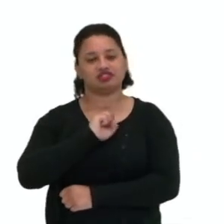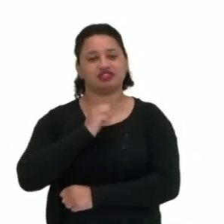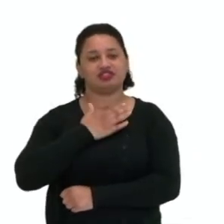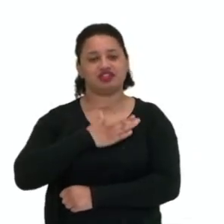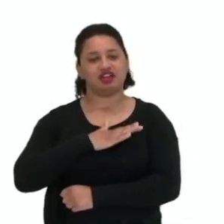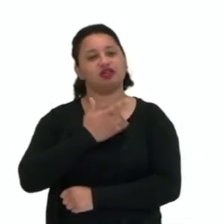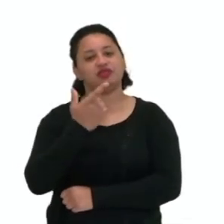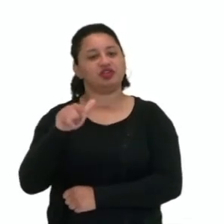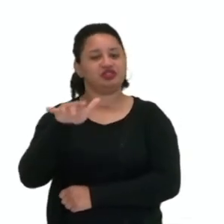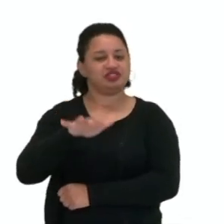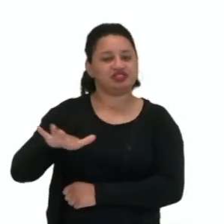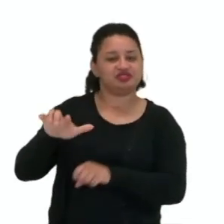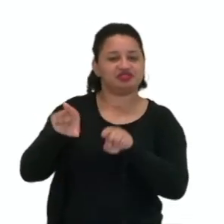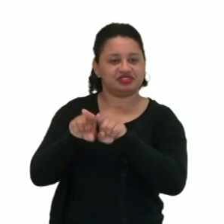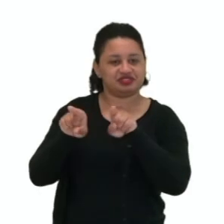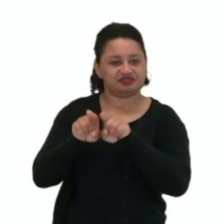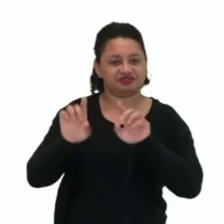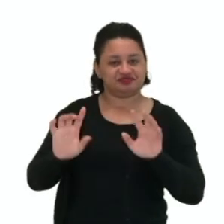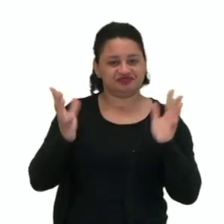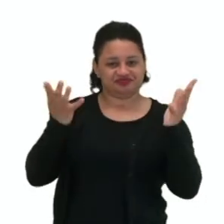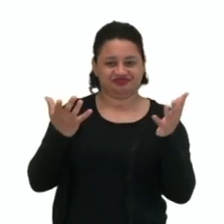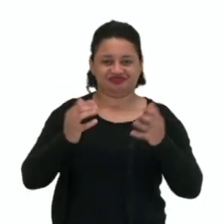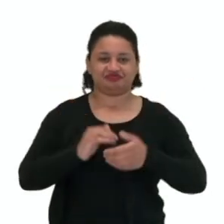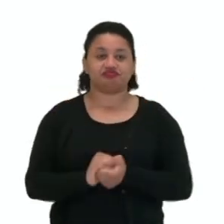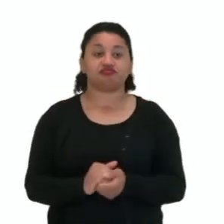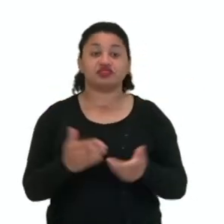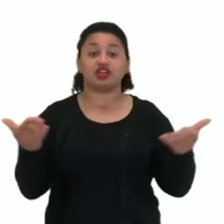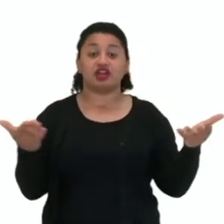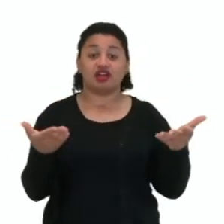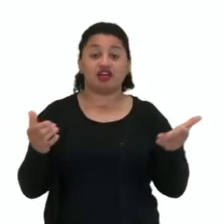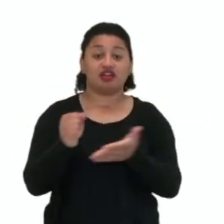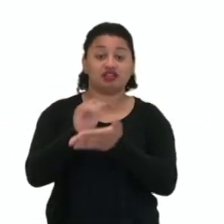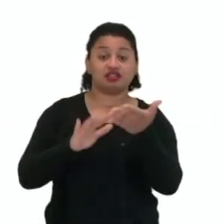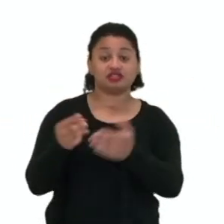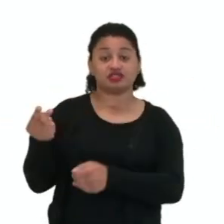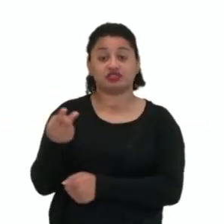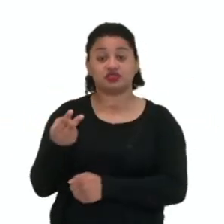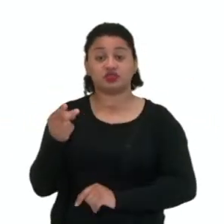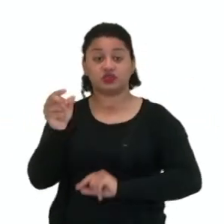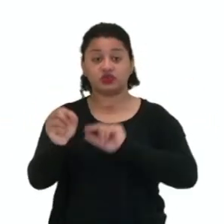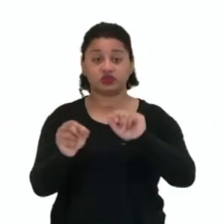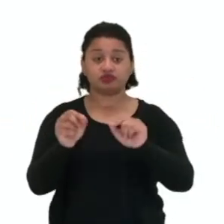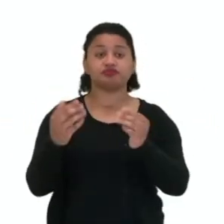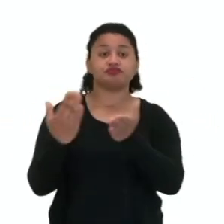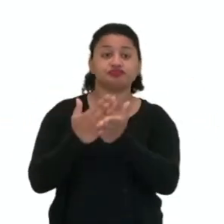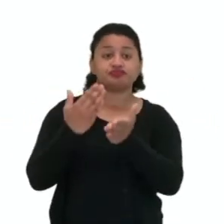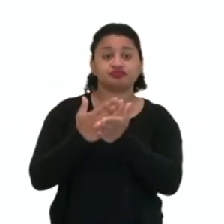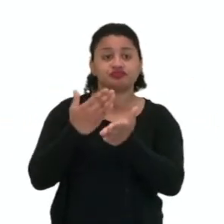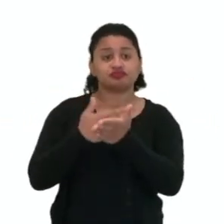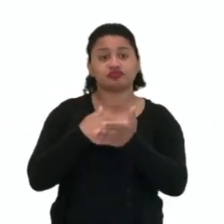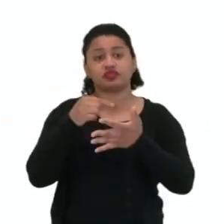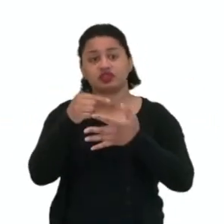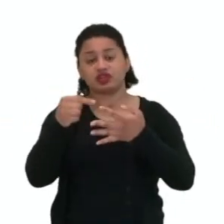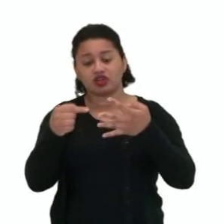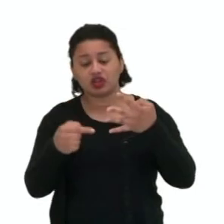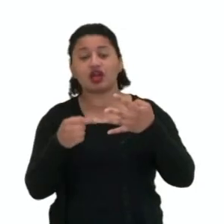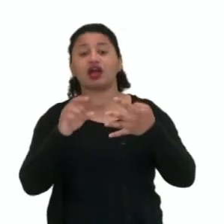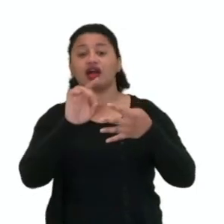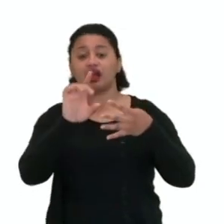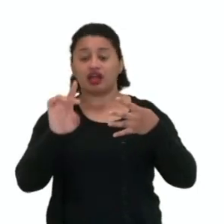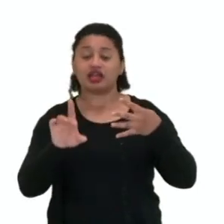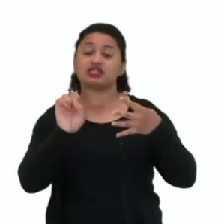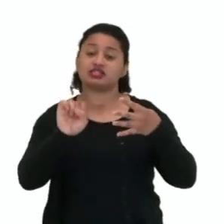outras situações. E nós vamos para a nossa segunda e última atividade. No caderno, classifique cada reação a seguir